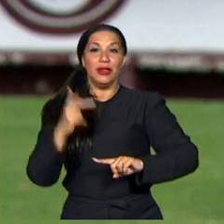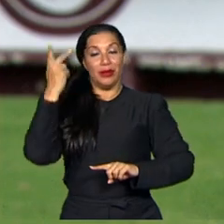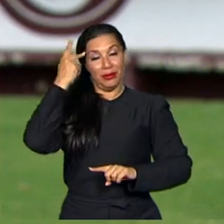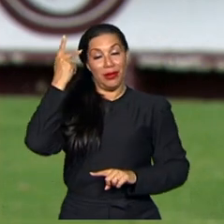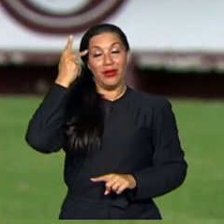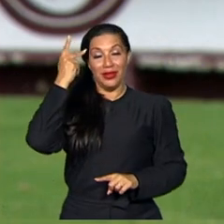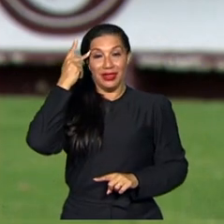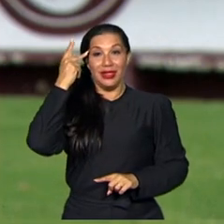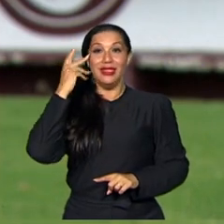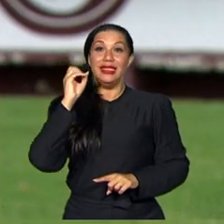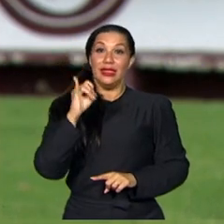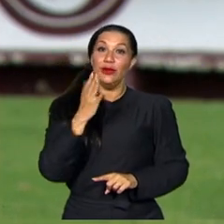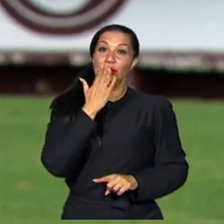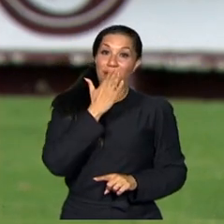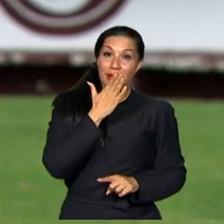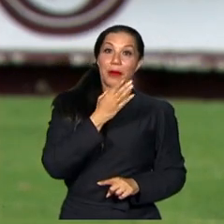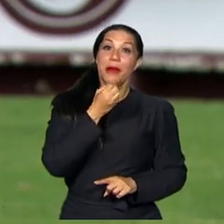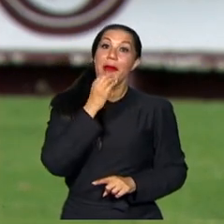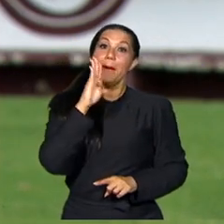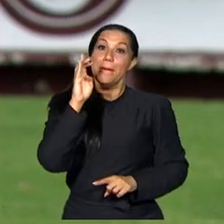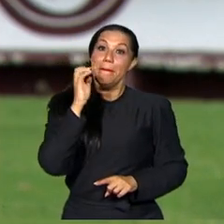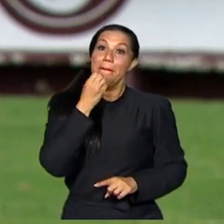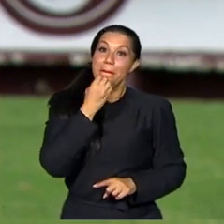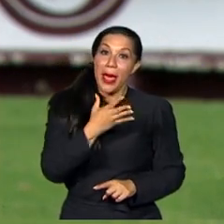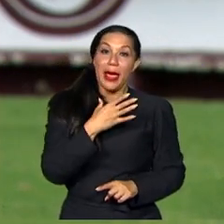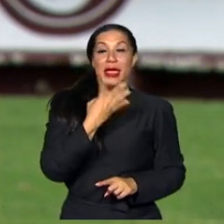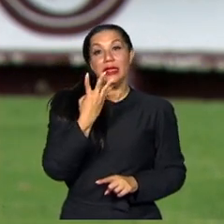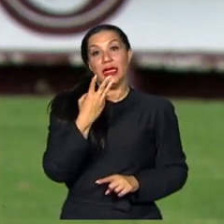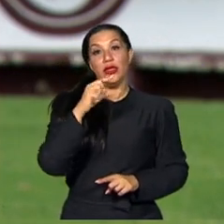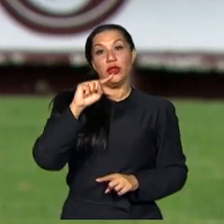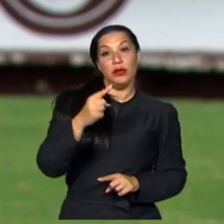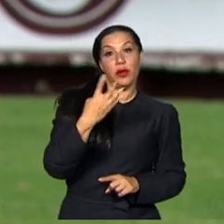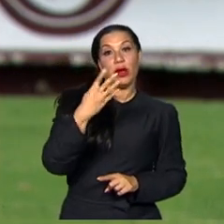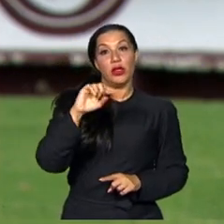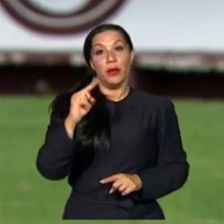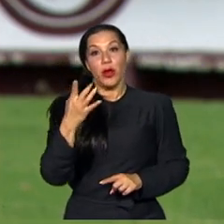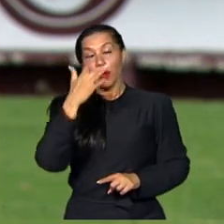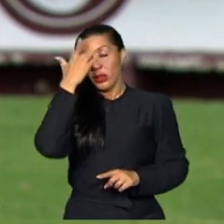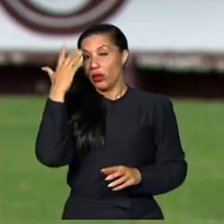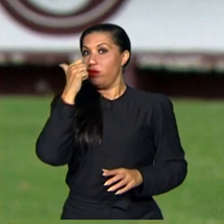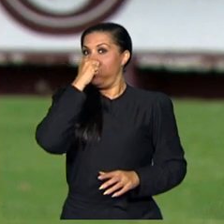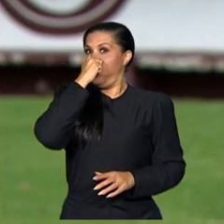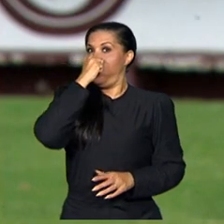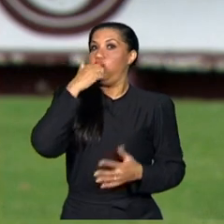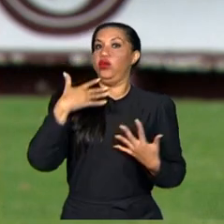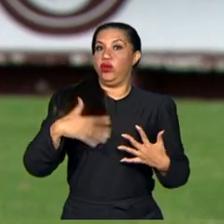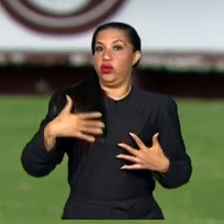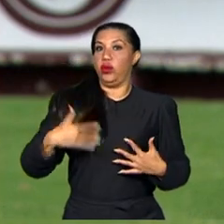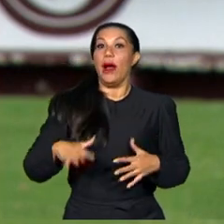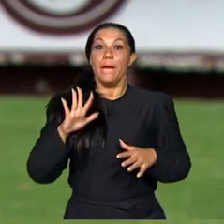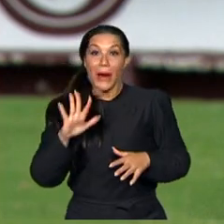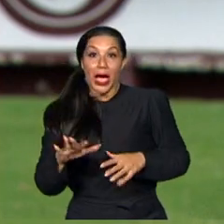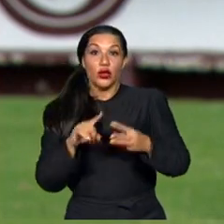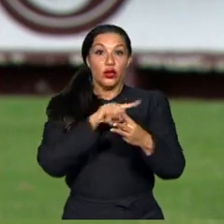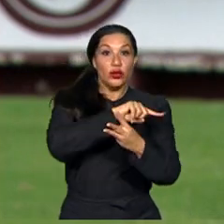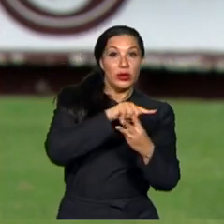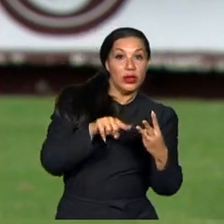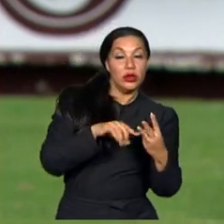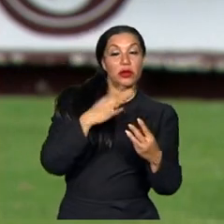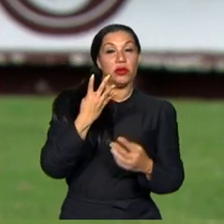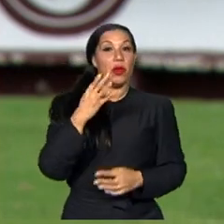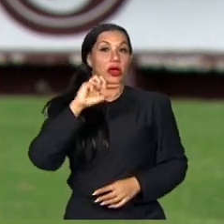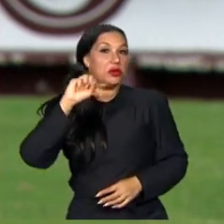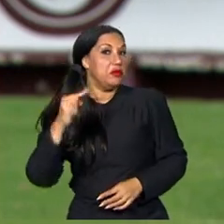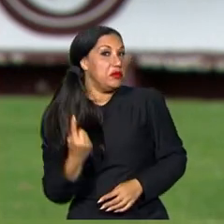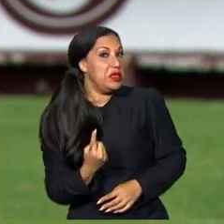2. Se o time estiver bem, você vai ver 3 mil, 4 mil pessoas aqui na arquibancada, cheio, cheio, né? E dentre esses 3, 4 mil, pode